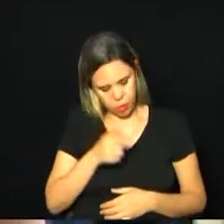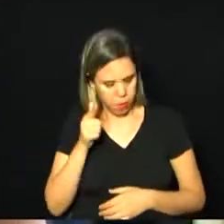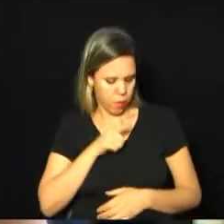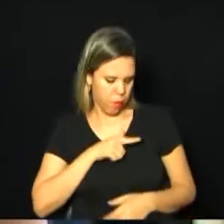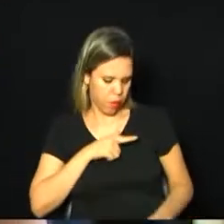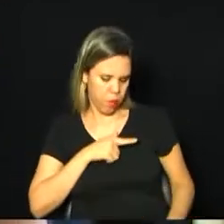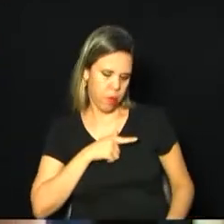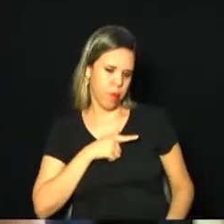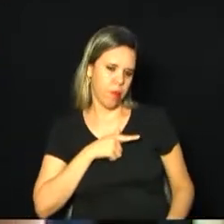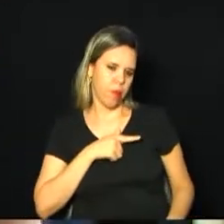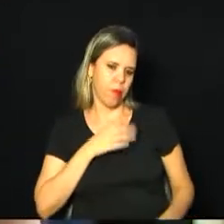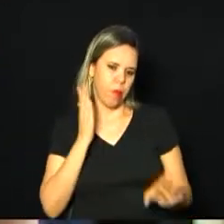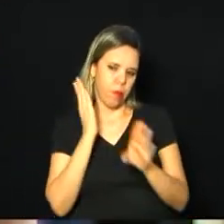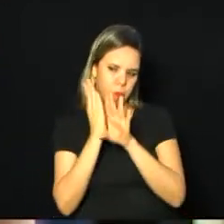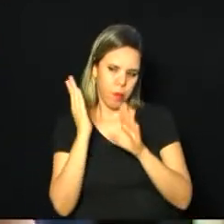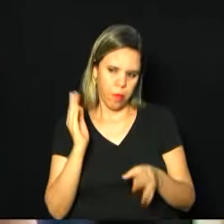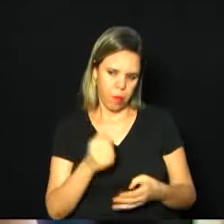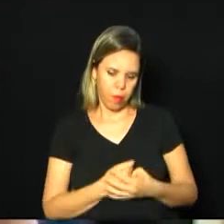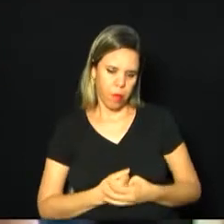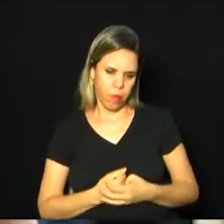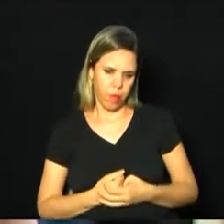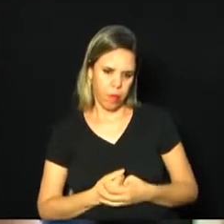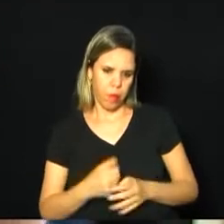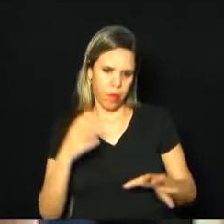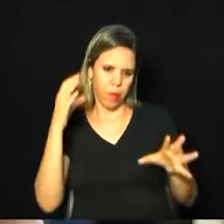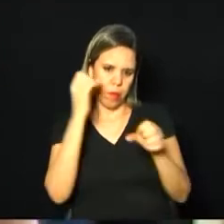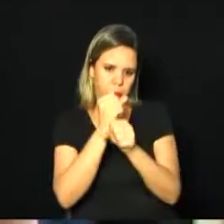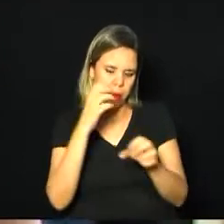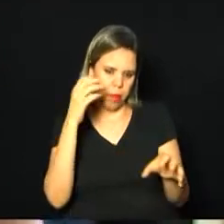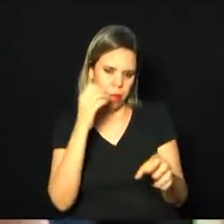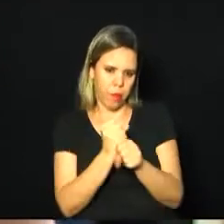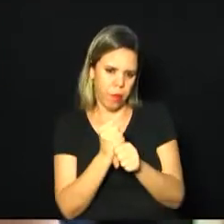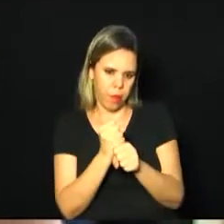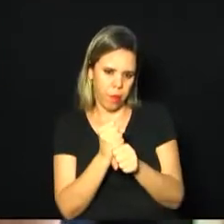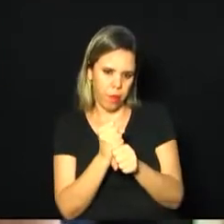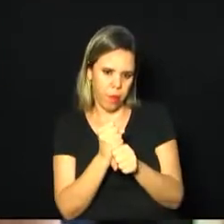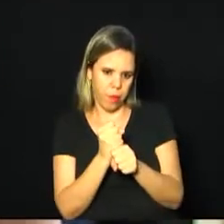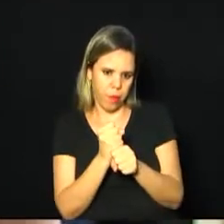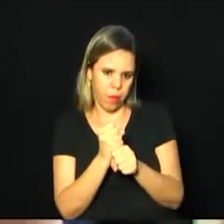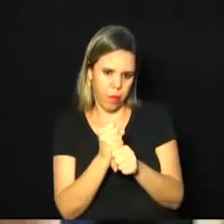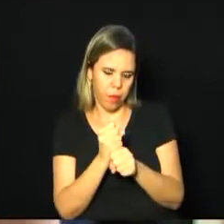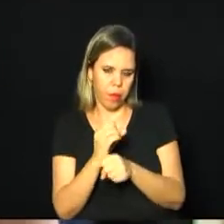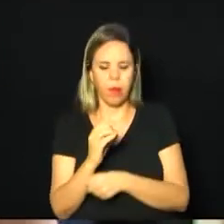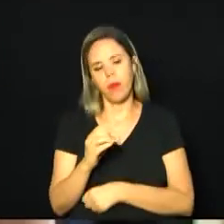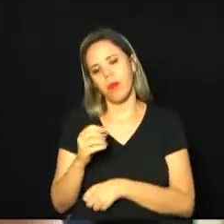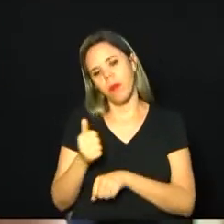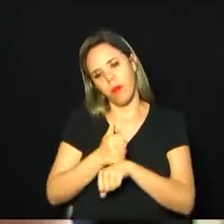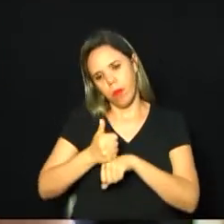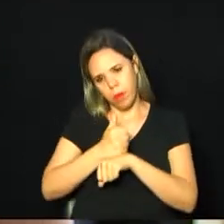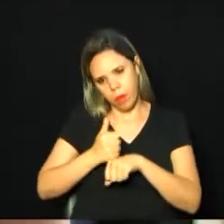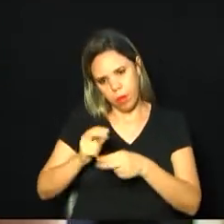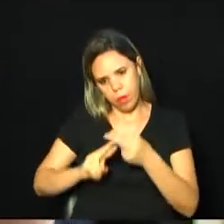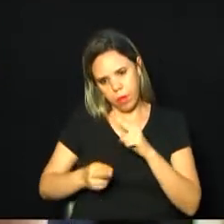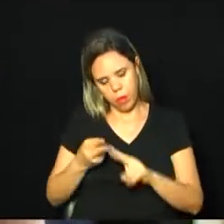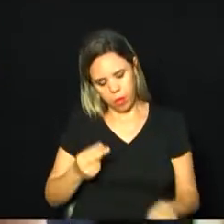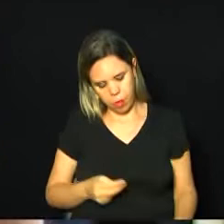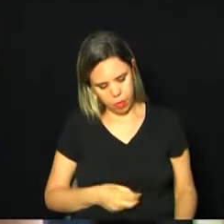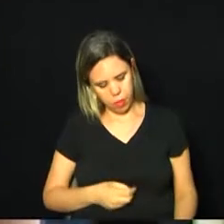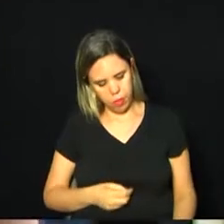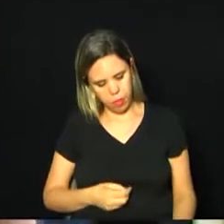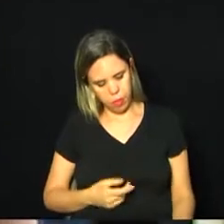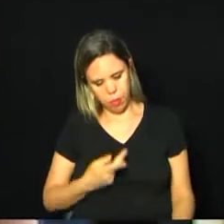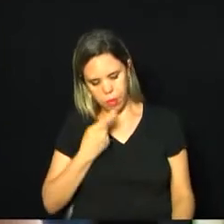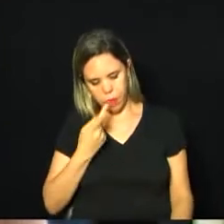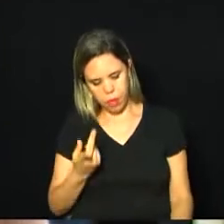conseguimos vocalizar as notas do nosso craque né que embora como você